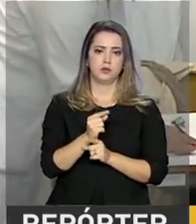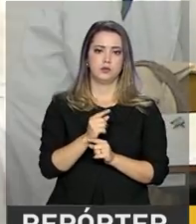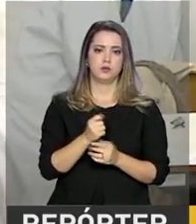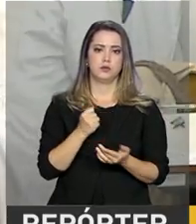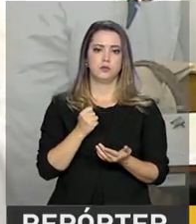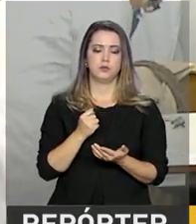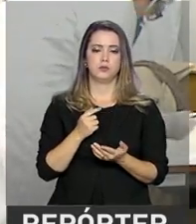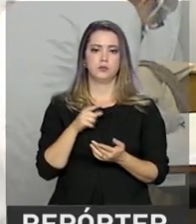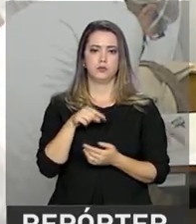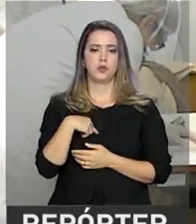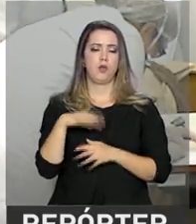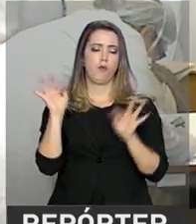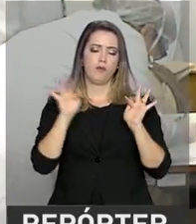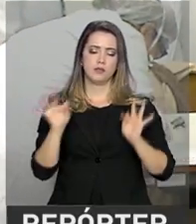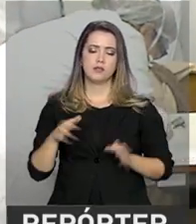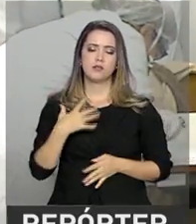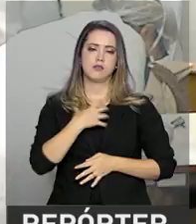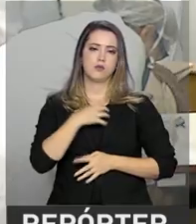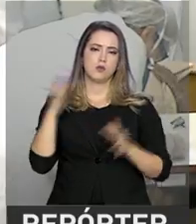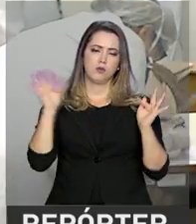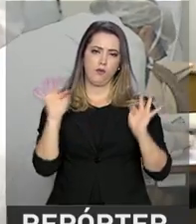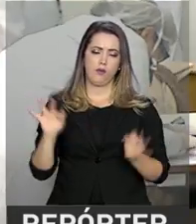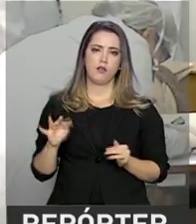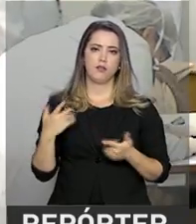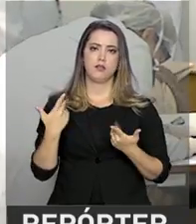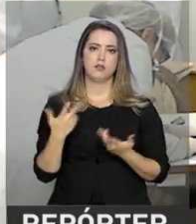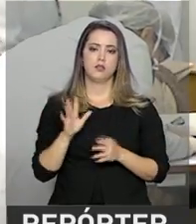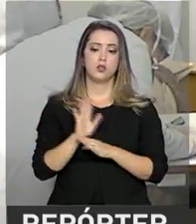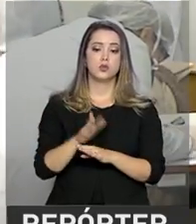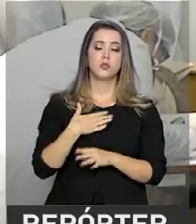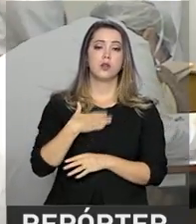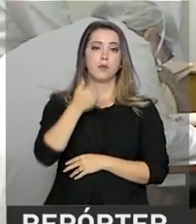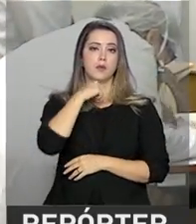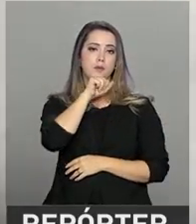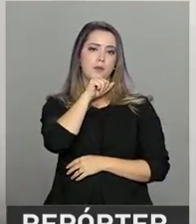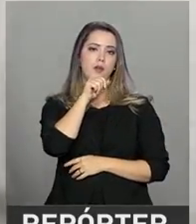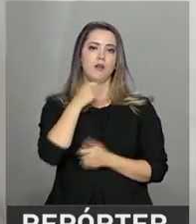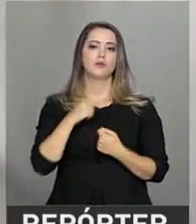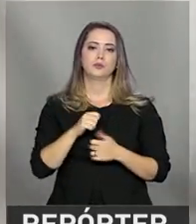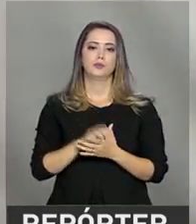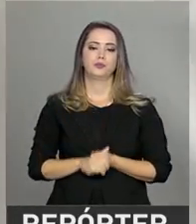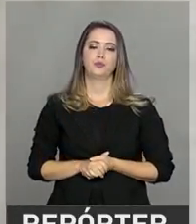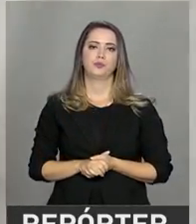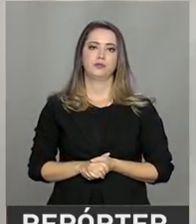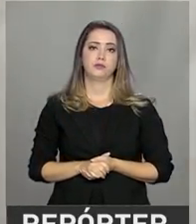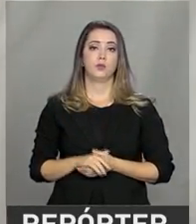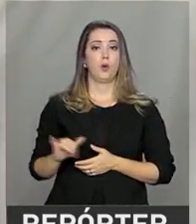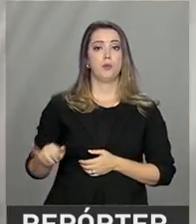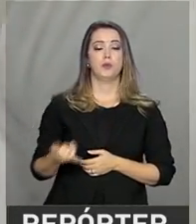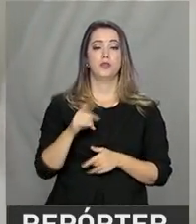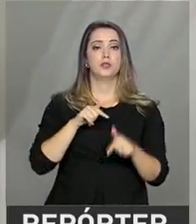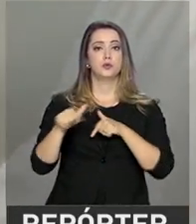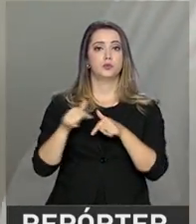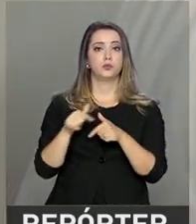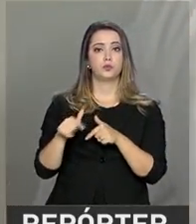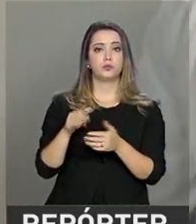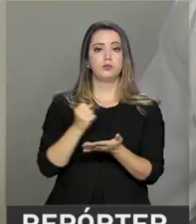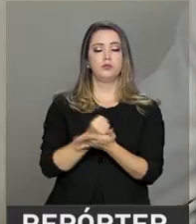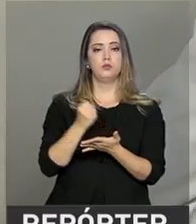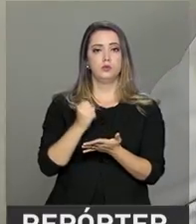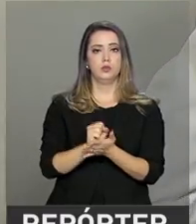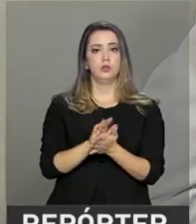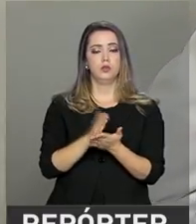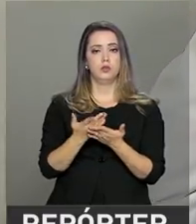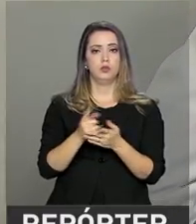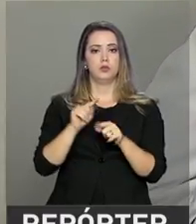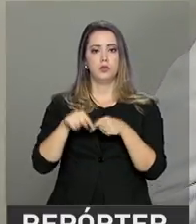aluguel. Feliz, cidade, né? Tá feito. Ajudar minha mãe, que ela merece, né? A chance de ter um trabalho com carteira assinada surgiu depois